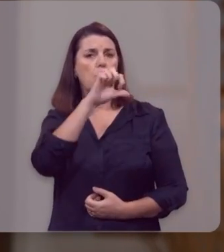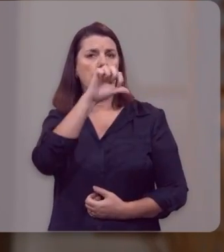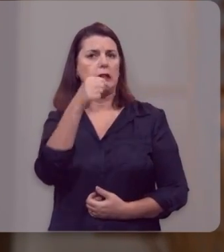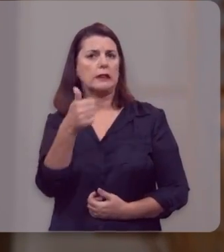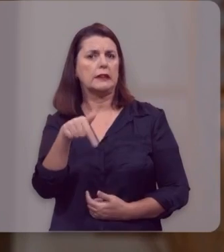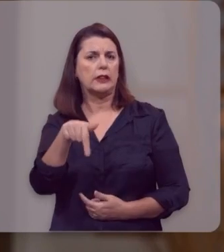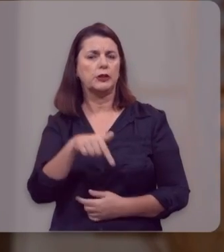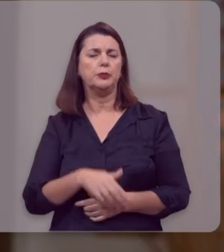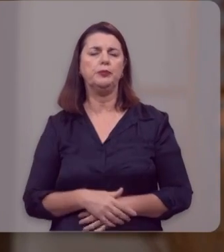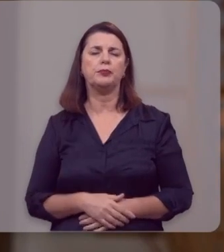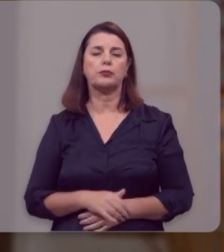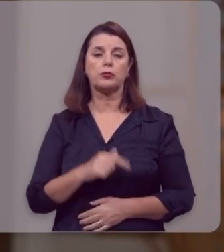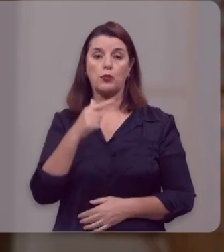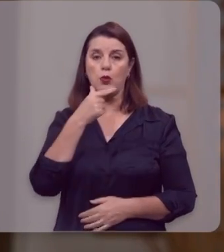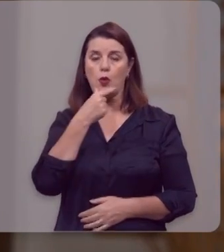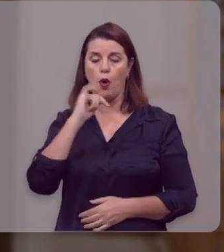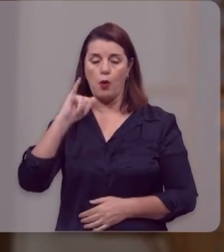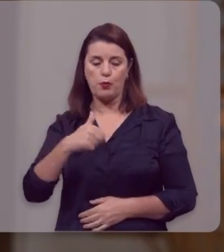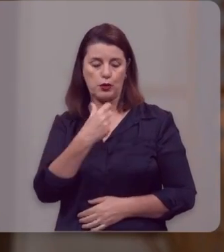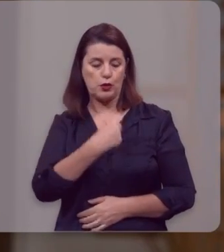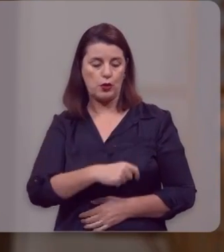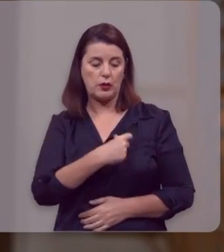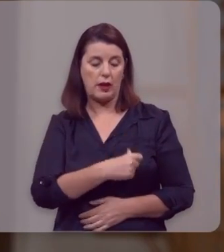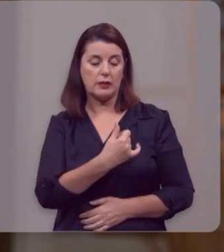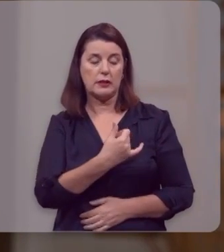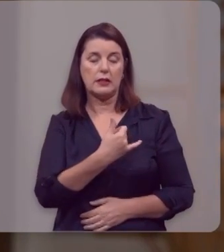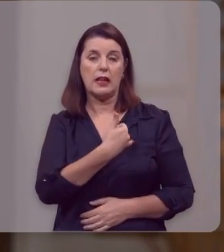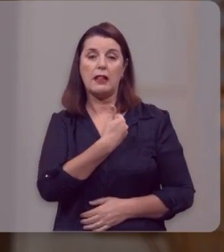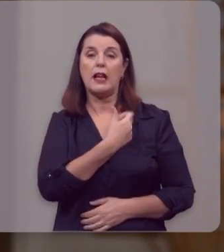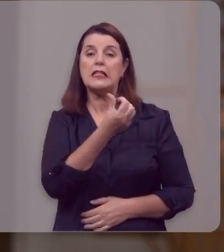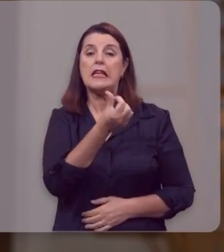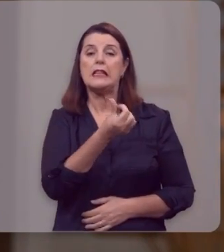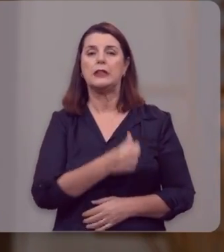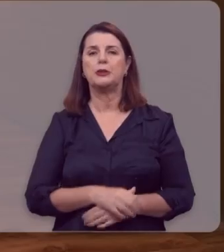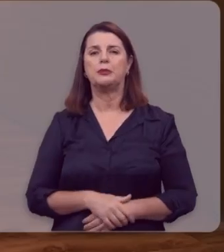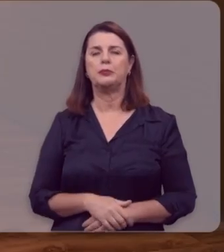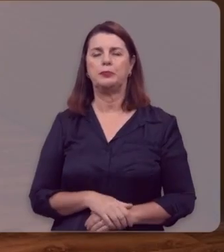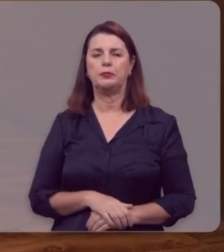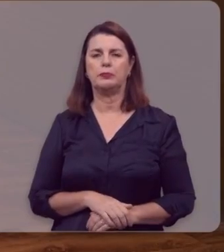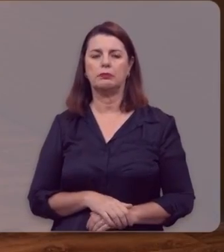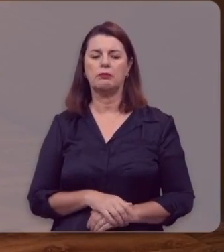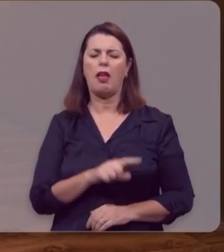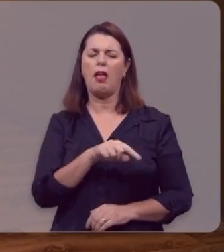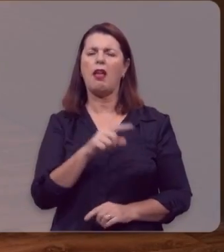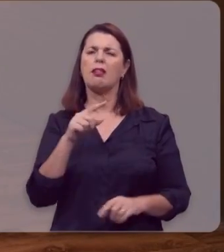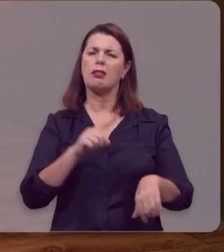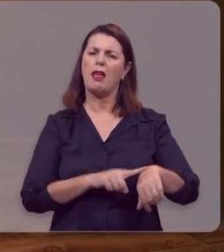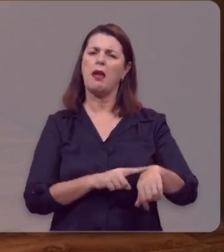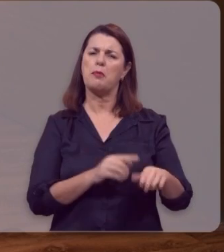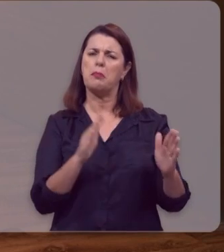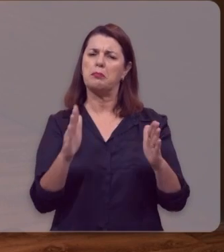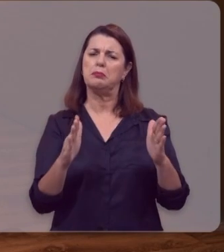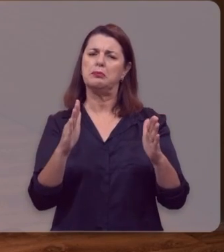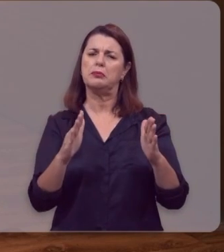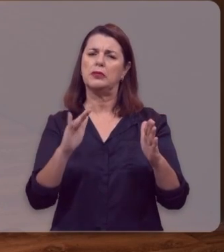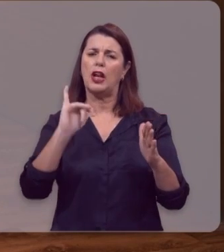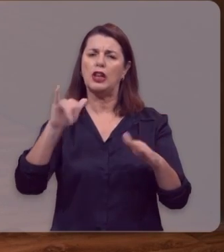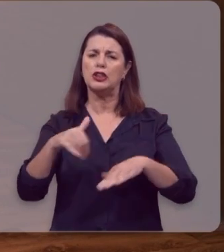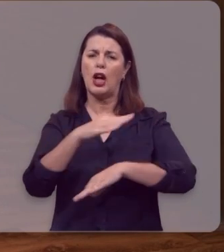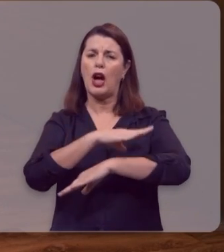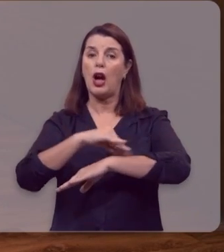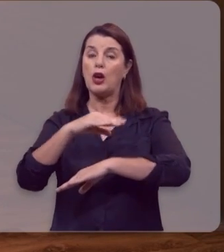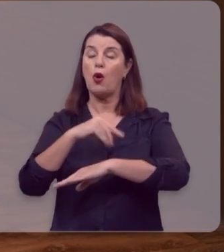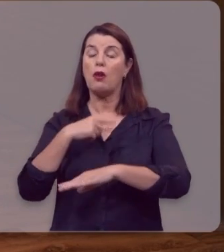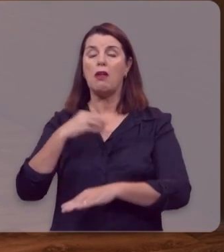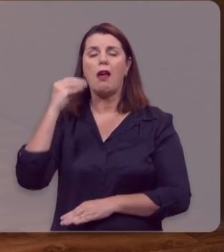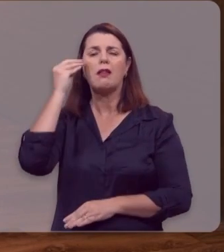anos. José tem 6 anos de idade. É nesse tempo que Jacó vai ter a experiência